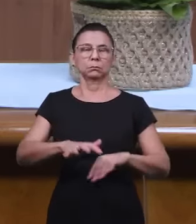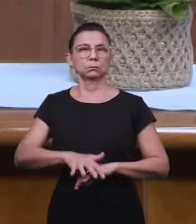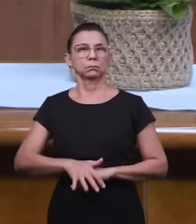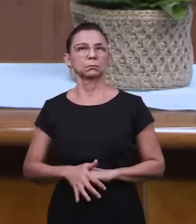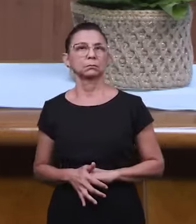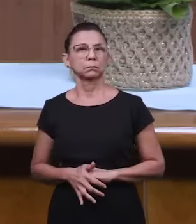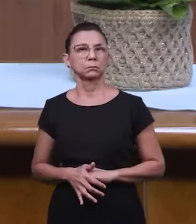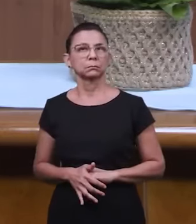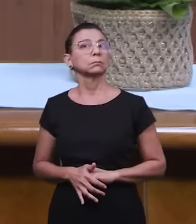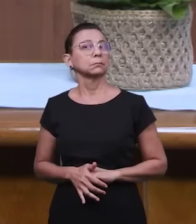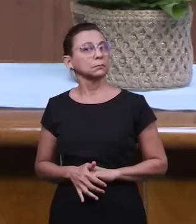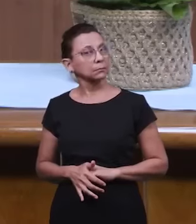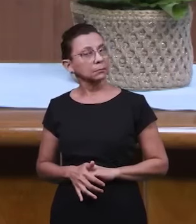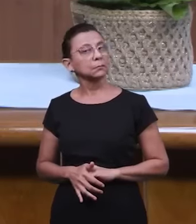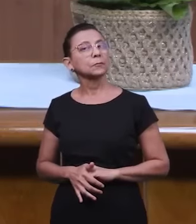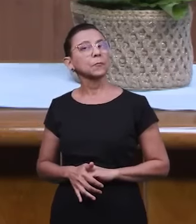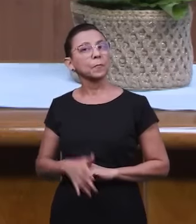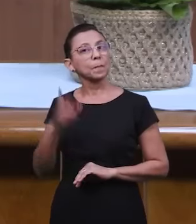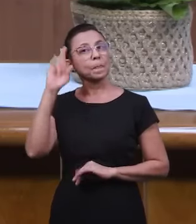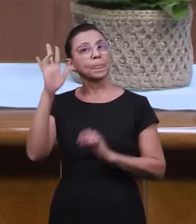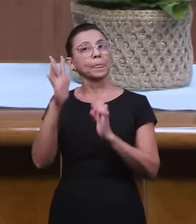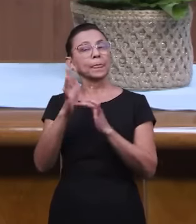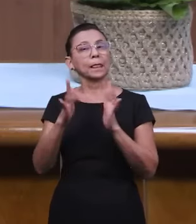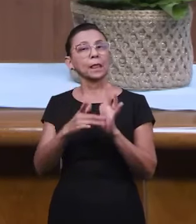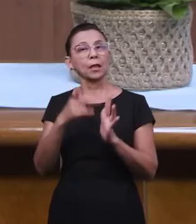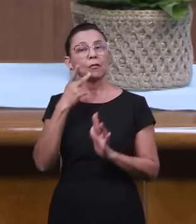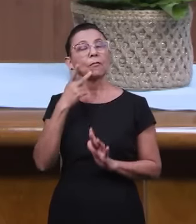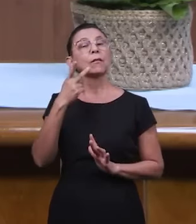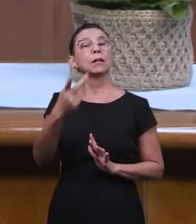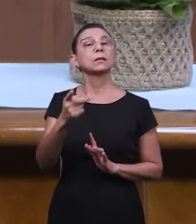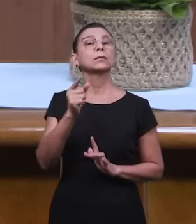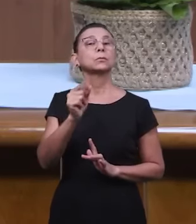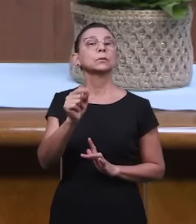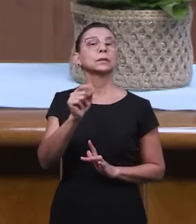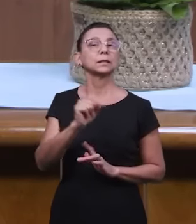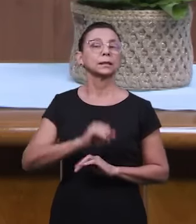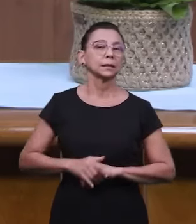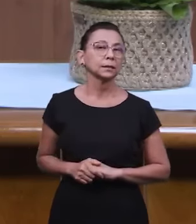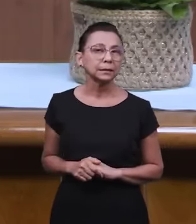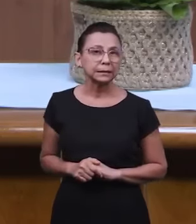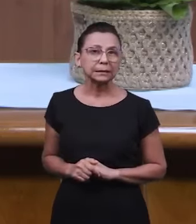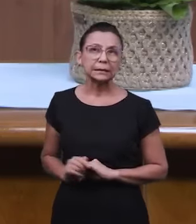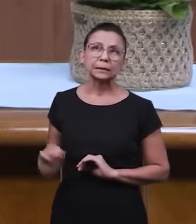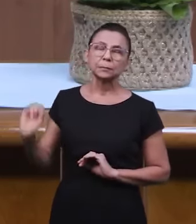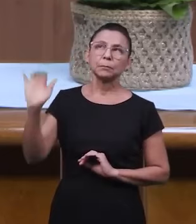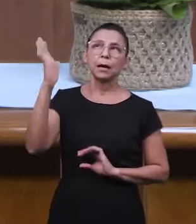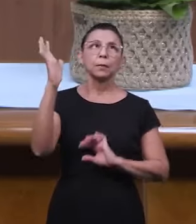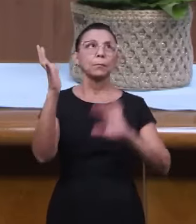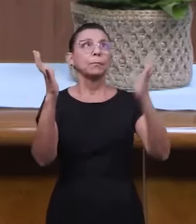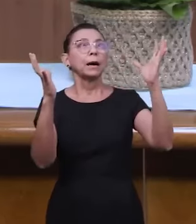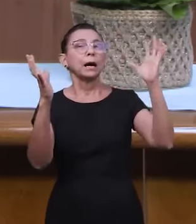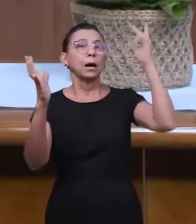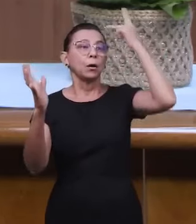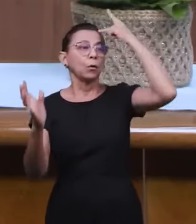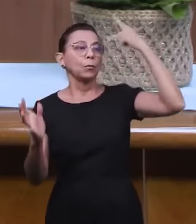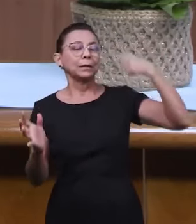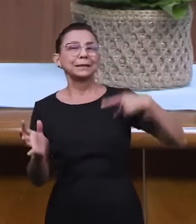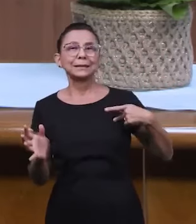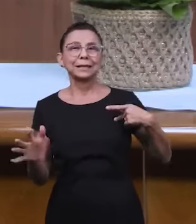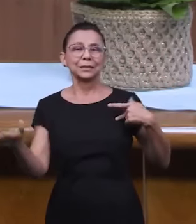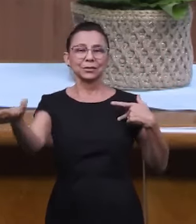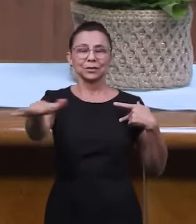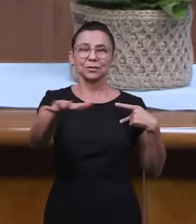Também o Senhor Jesus nos fala a respeito de sinais que afetam a